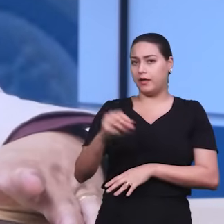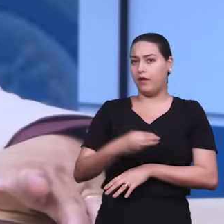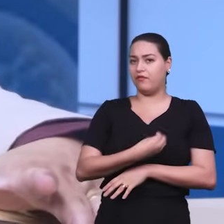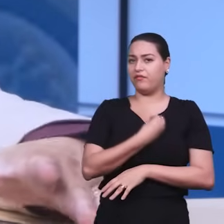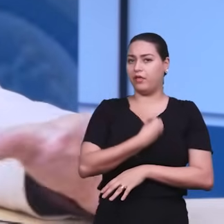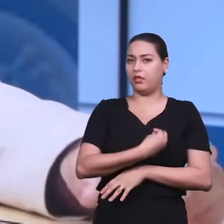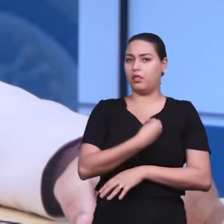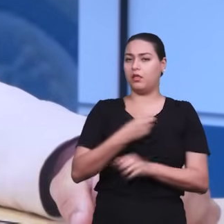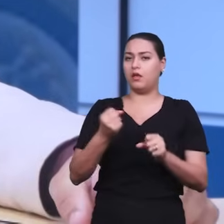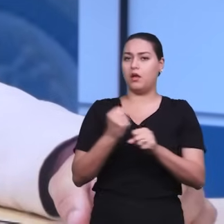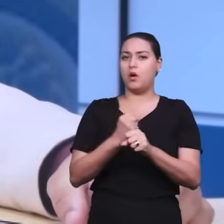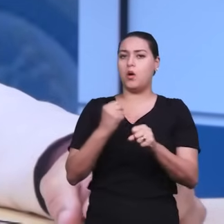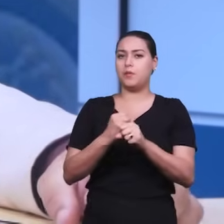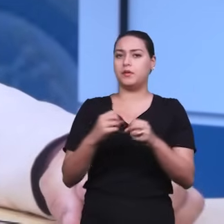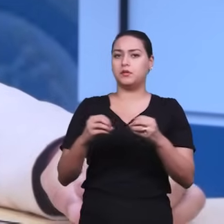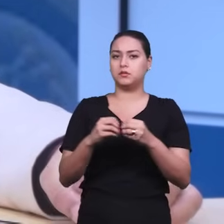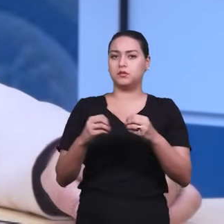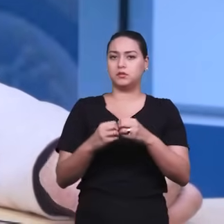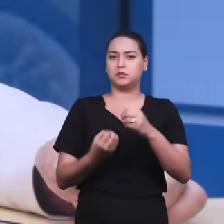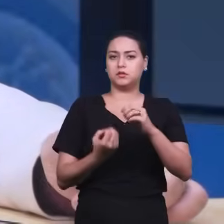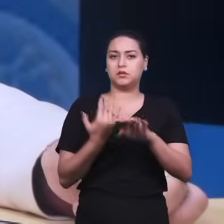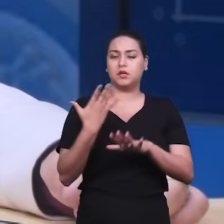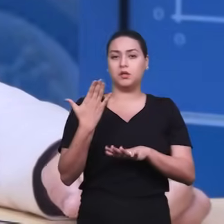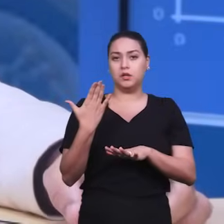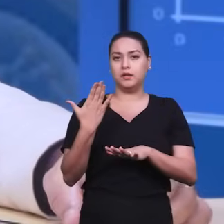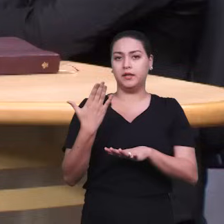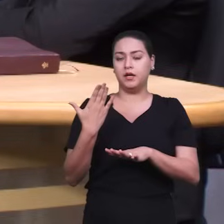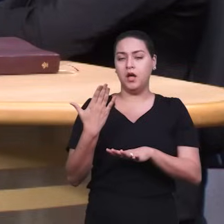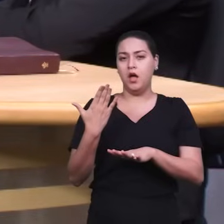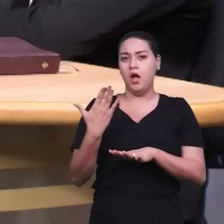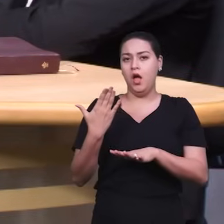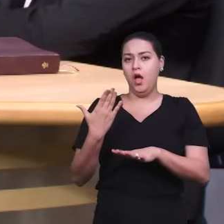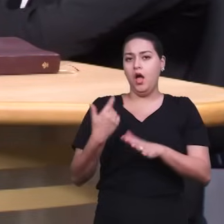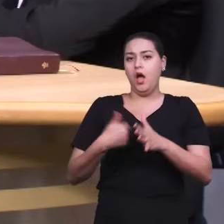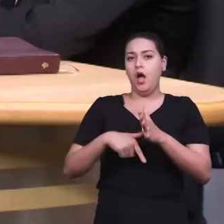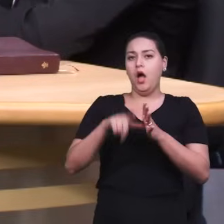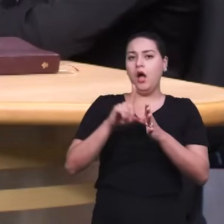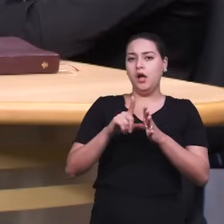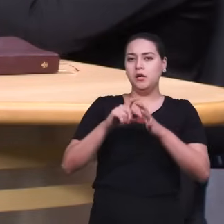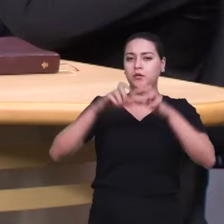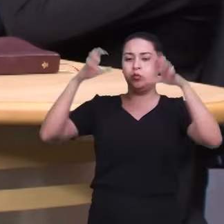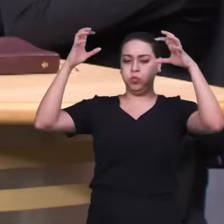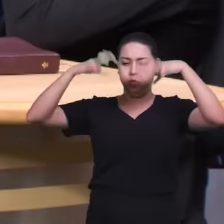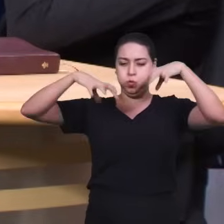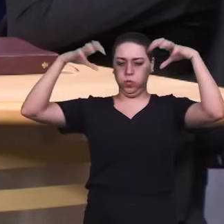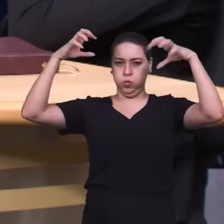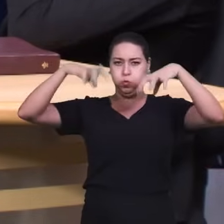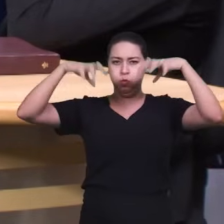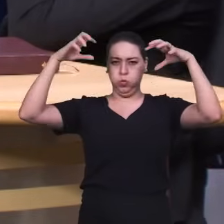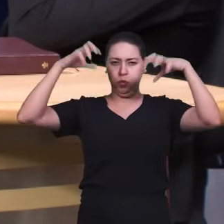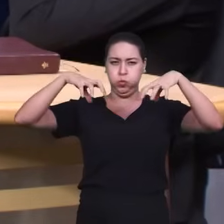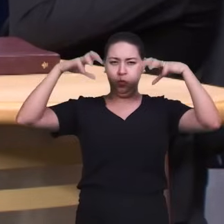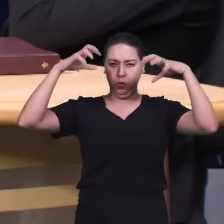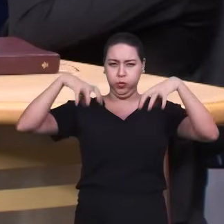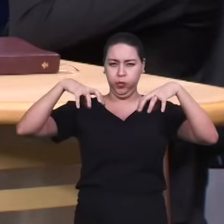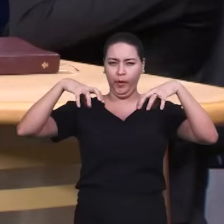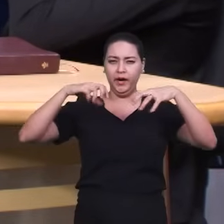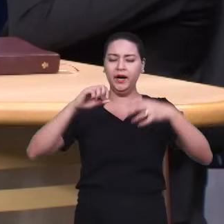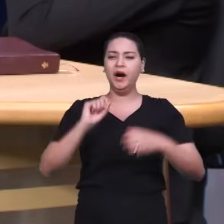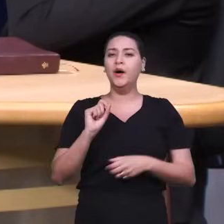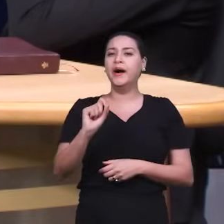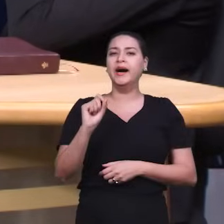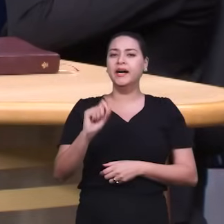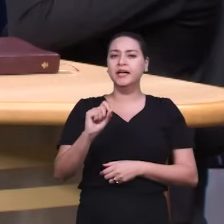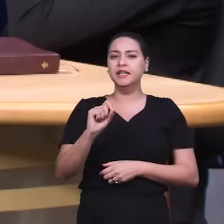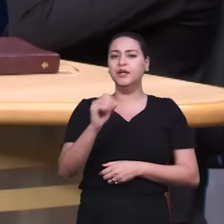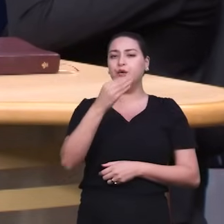sobre a vida na obra criadora, que nós vamos ver que antes do dilúvio, os homens, né,